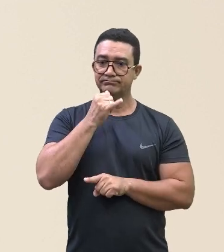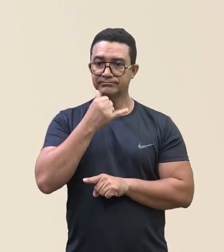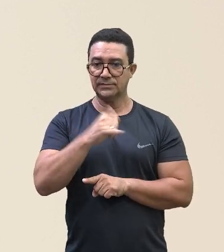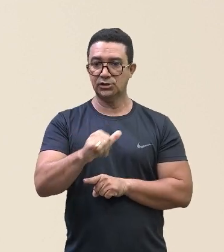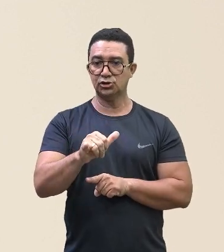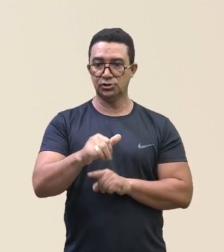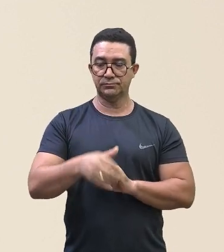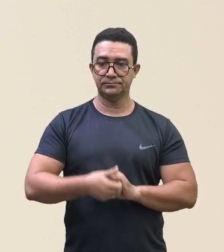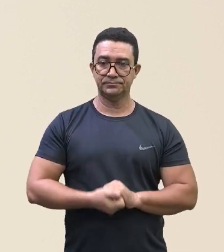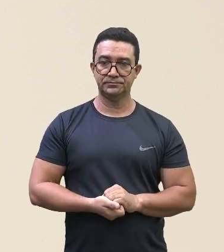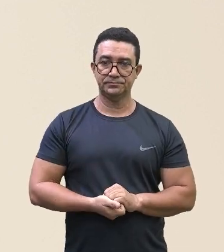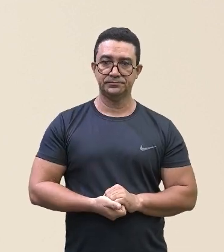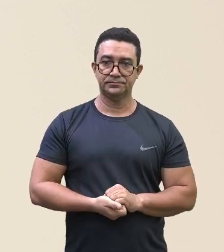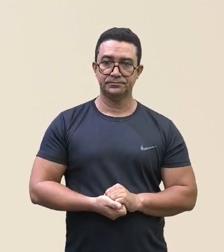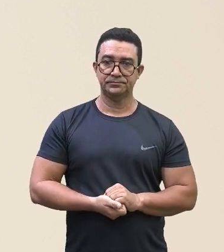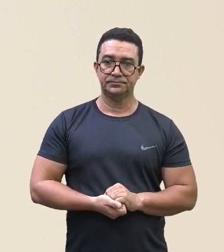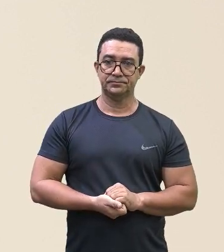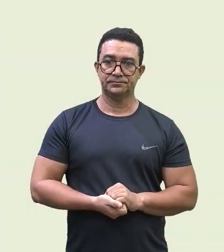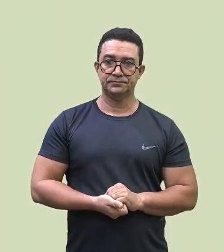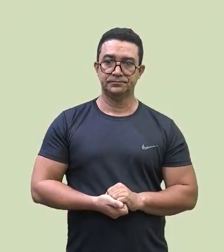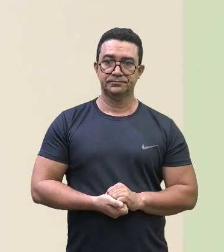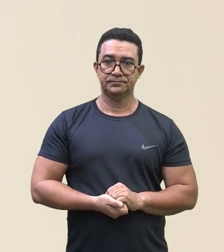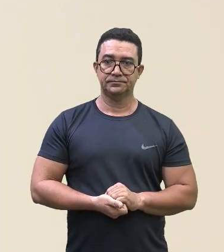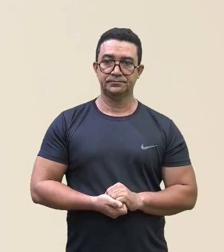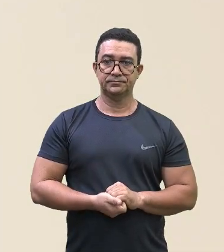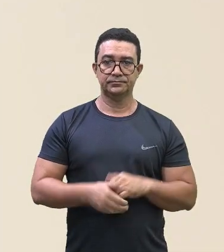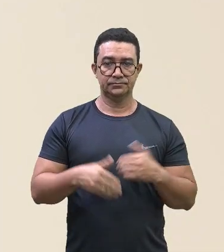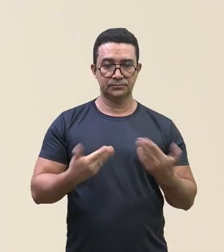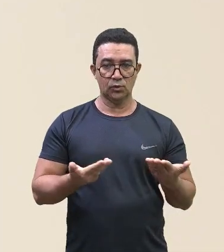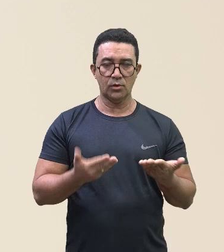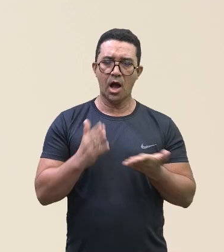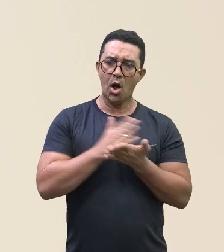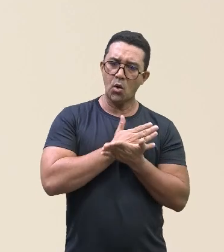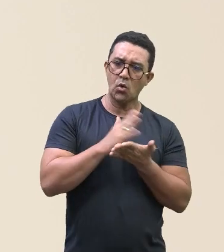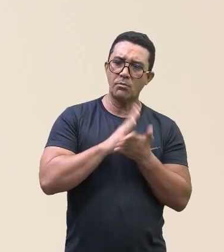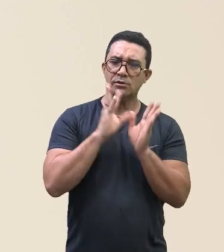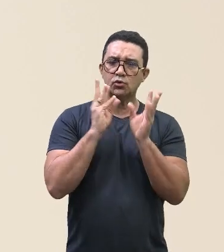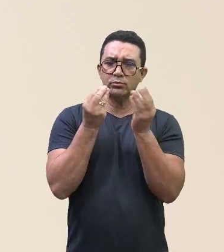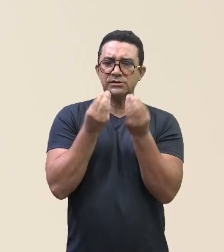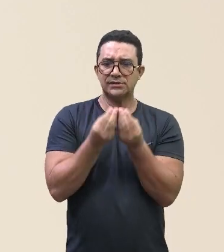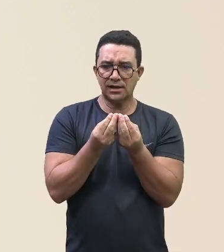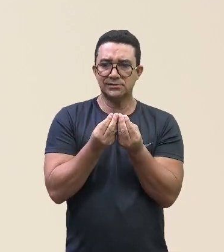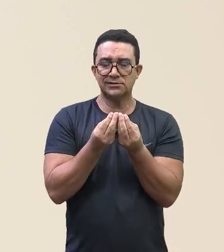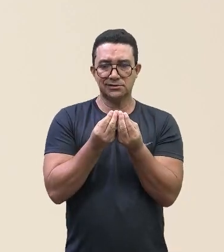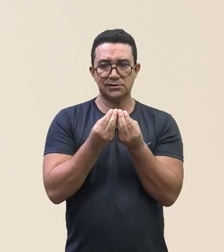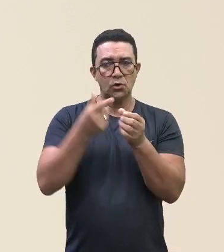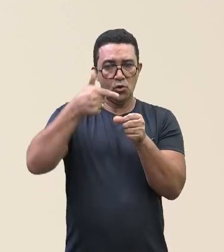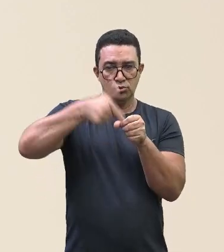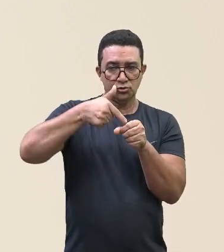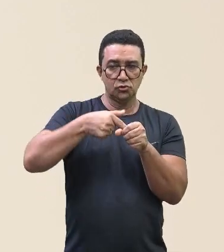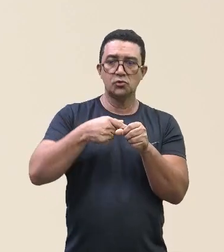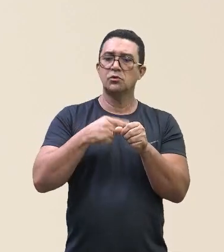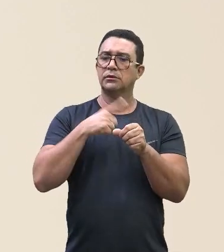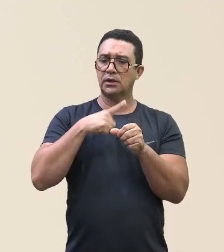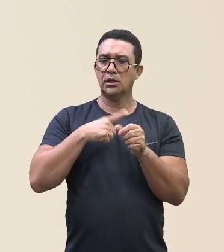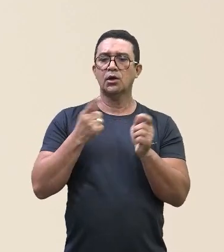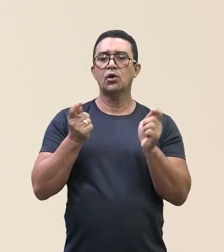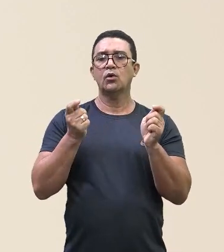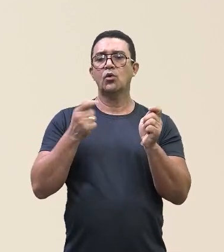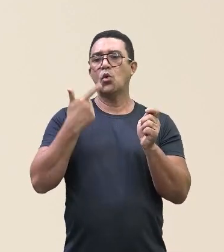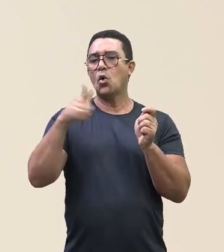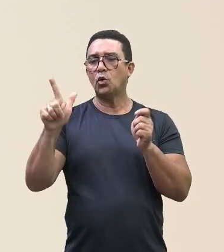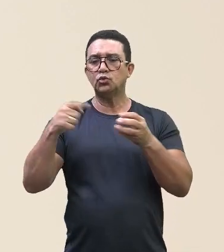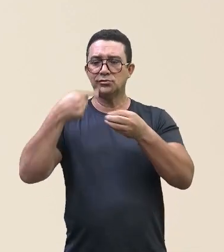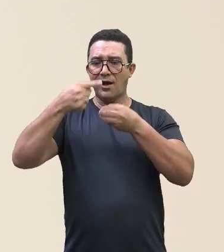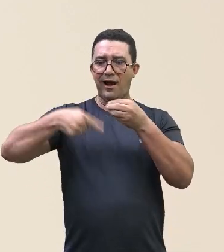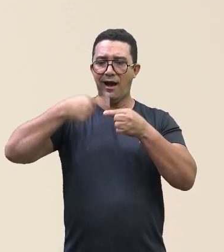liberando bastante energia para o ambiente. Algumas substâncias combustíveis podem possuir outros átomos na sua